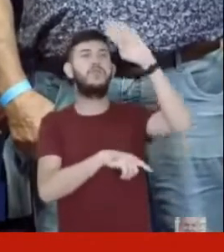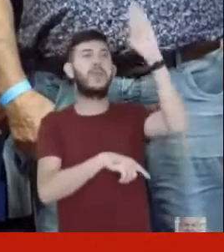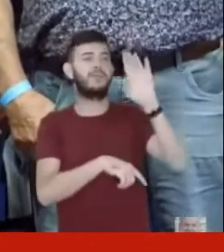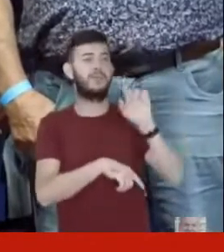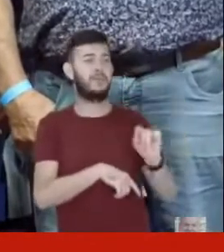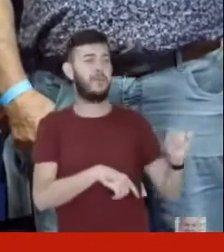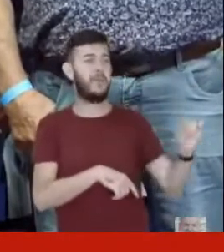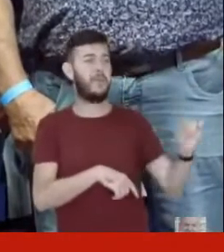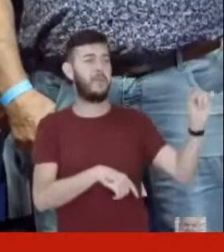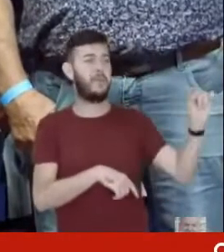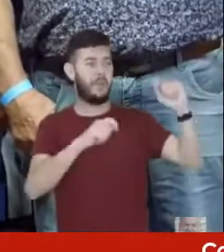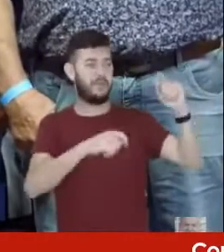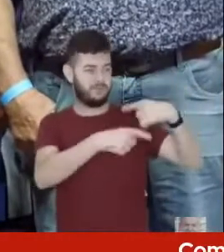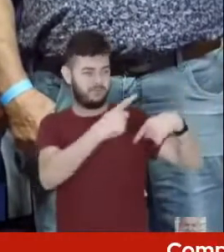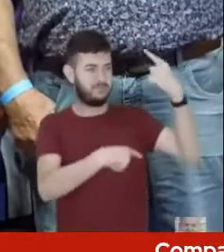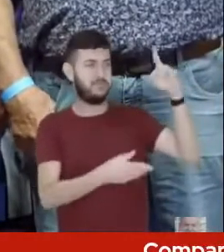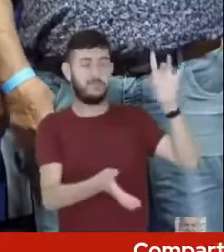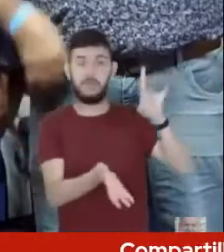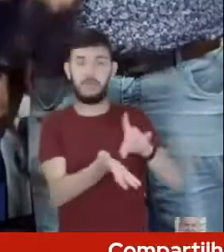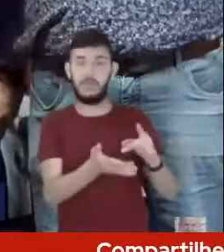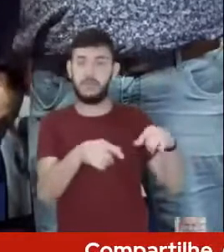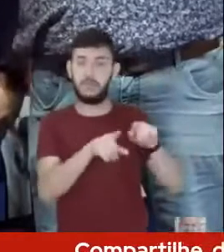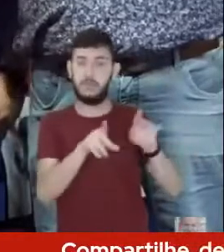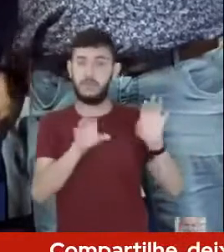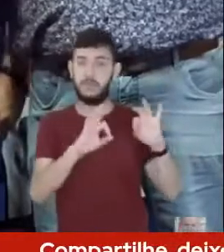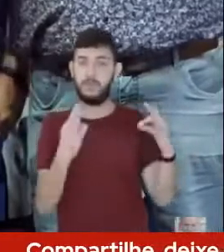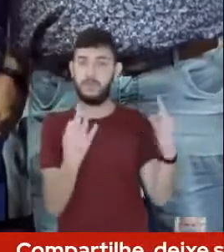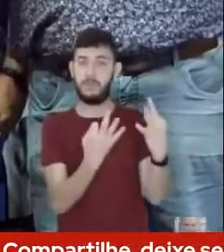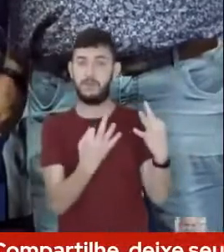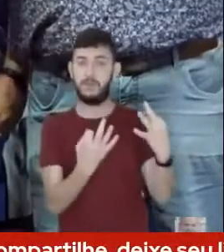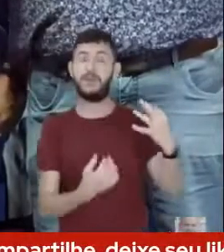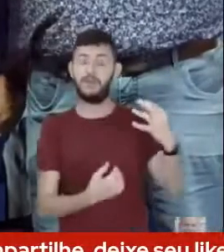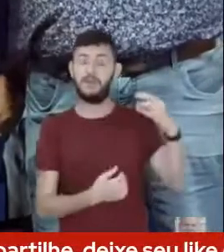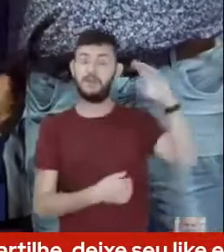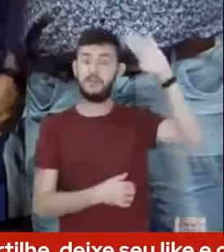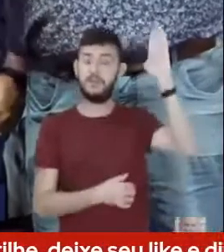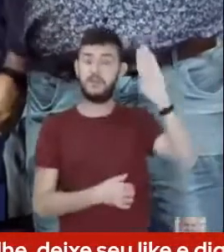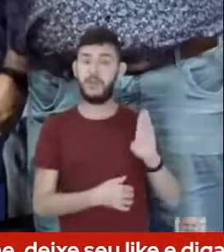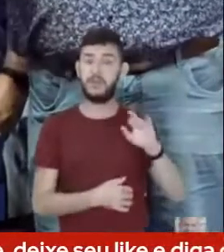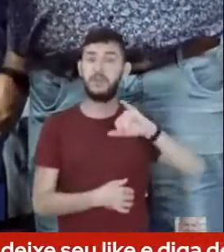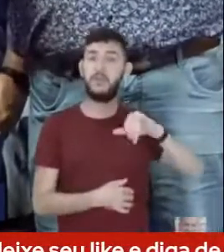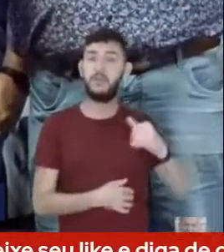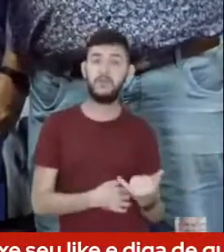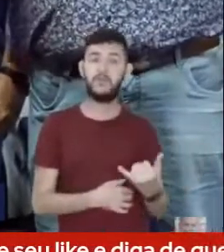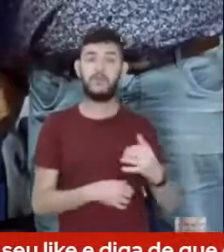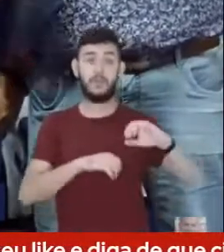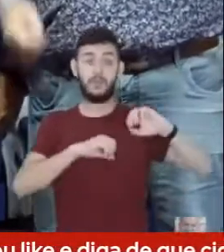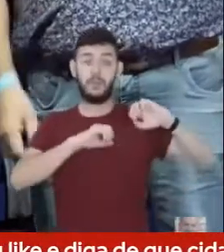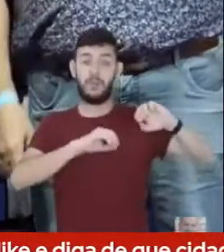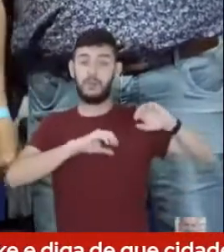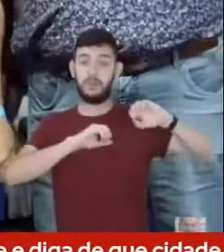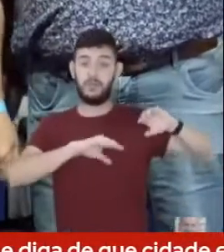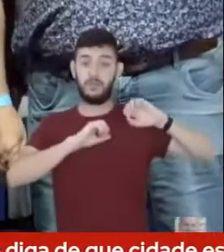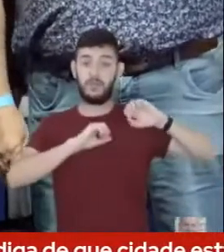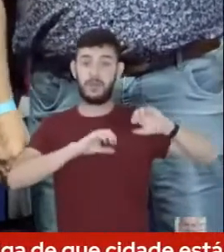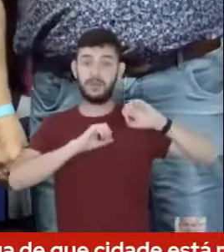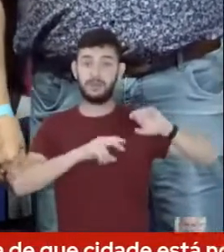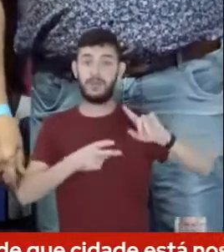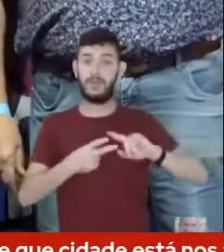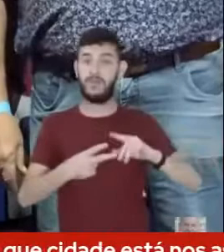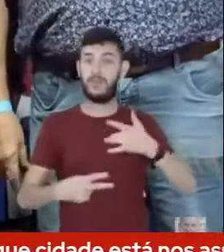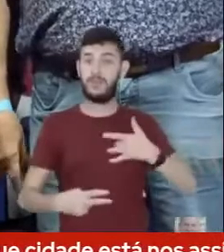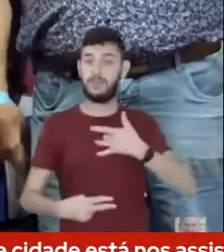leve a cada família desse país a oportunidade, a educação, a saúde e do